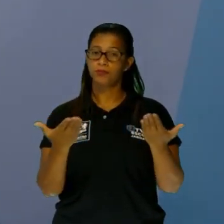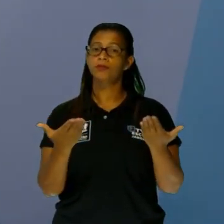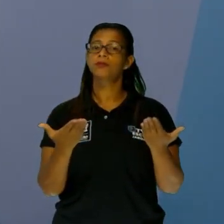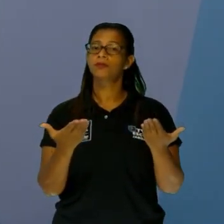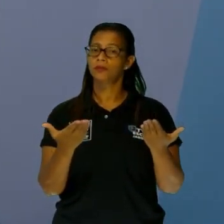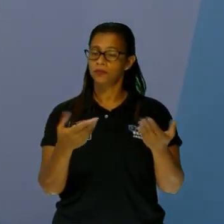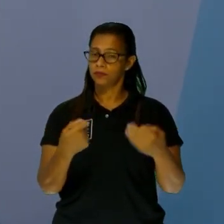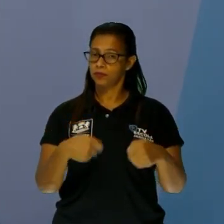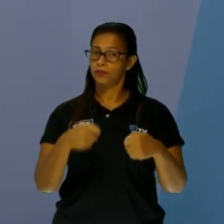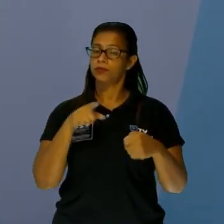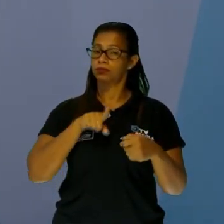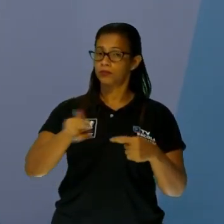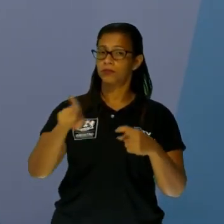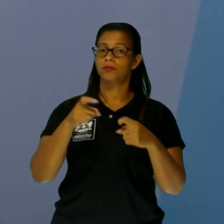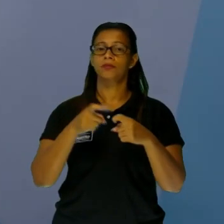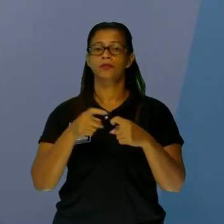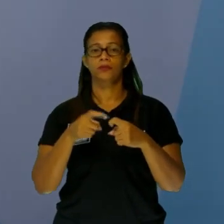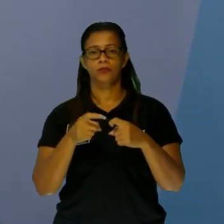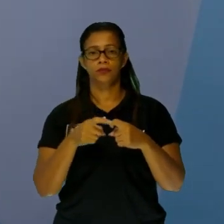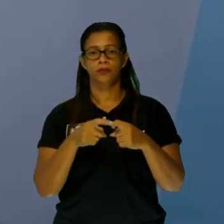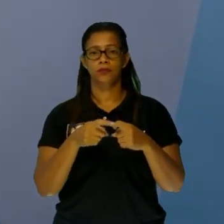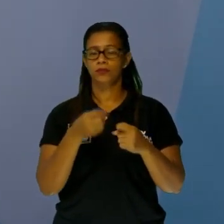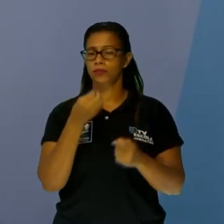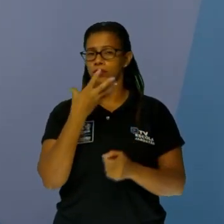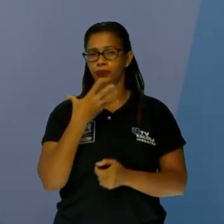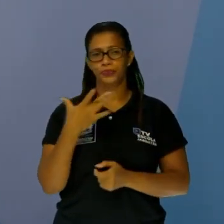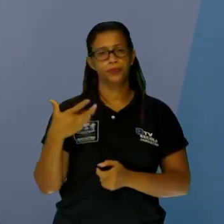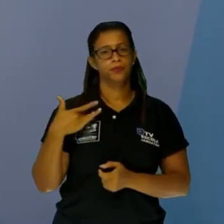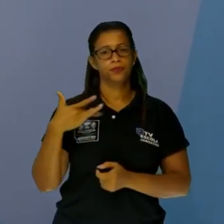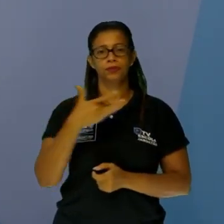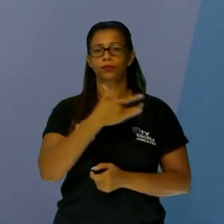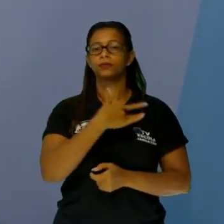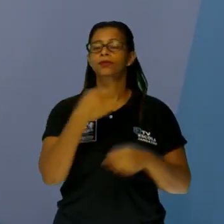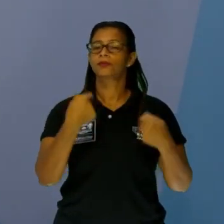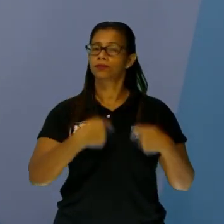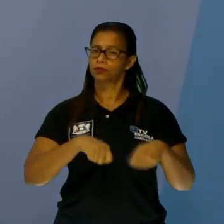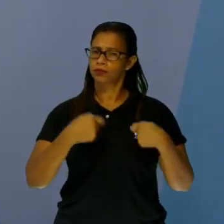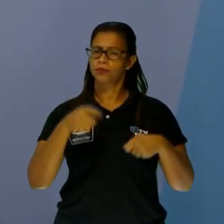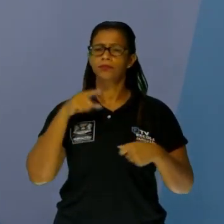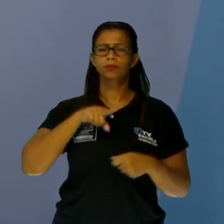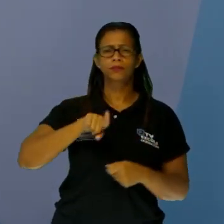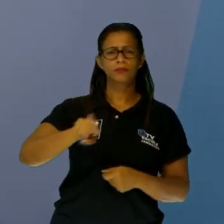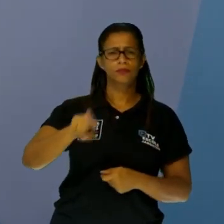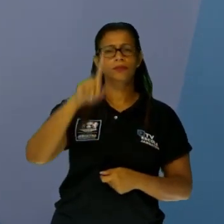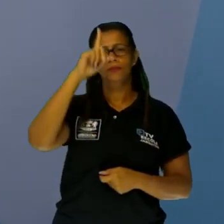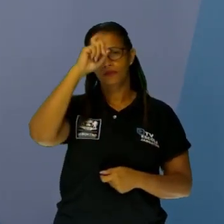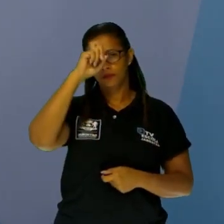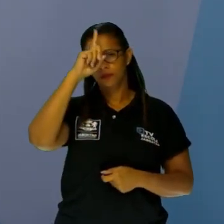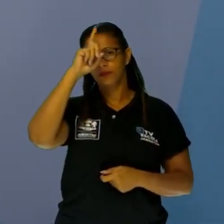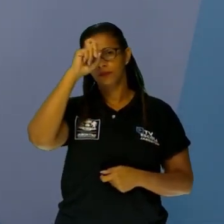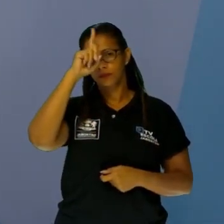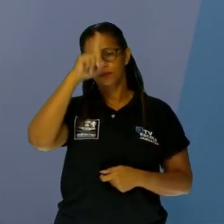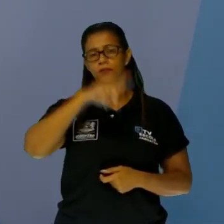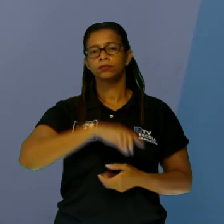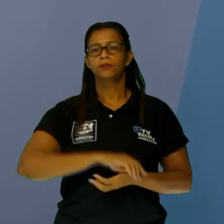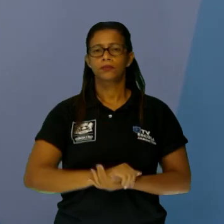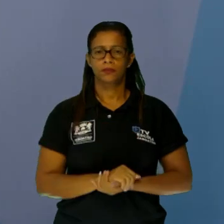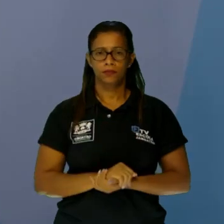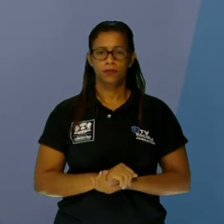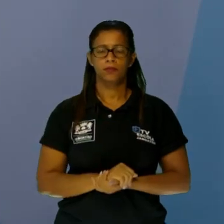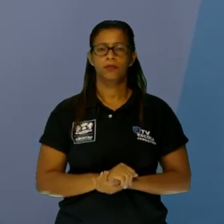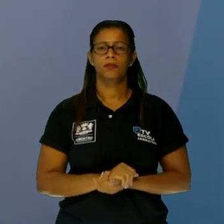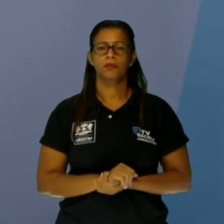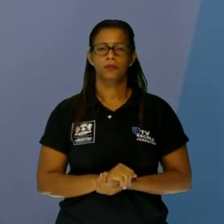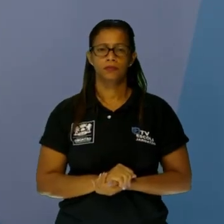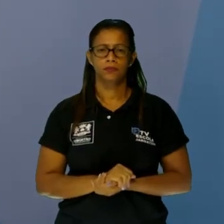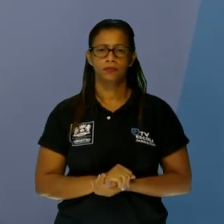bem, certo? Então, eles não estão bem. Então, eles precisam ir para um hospital justamente para que eles possam,